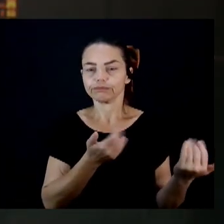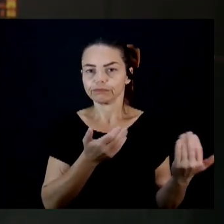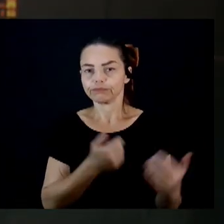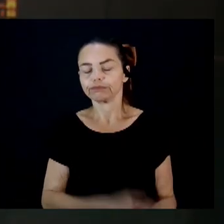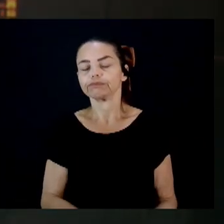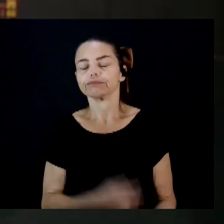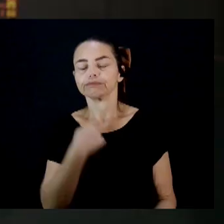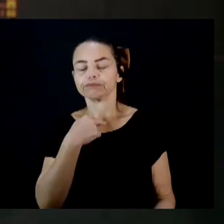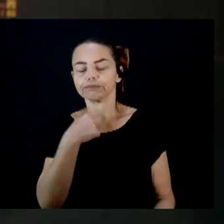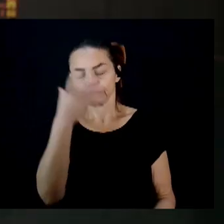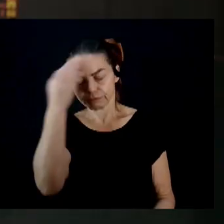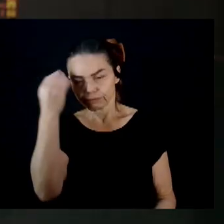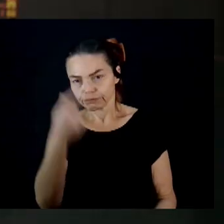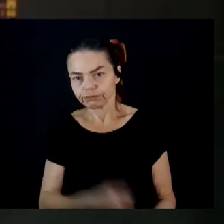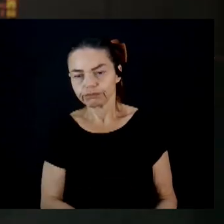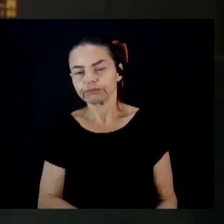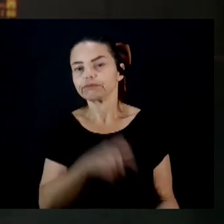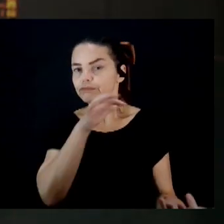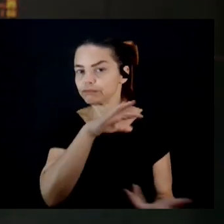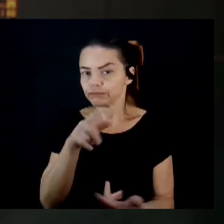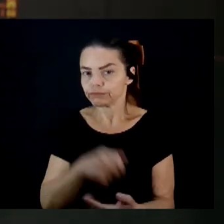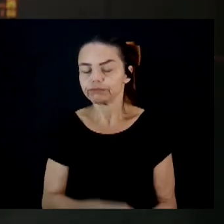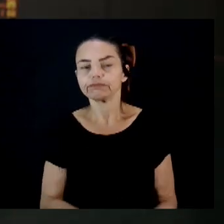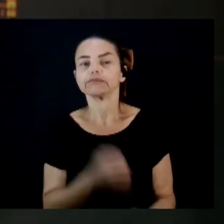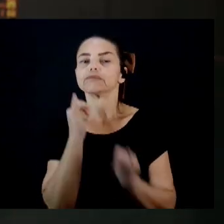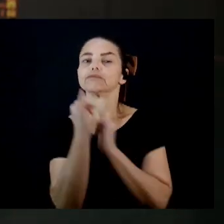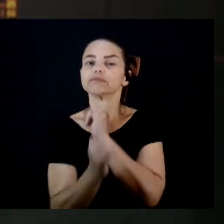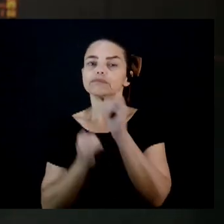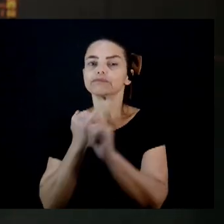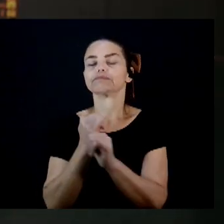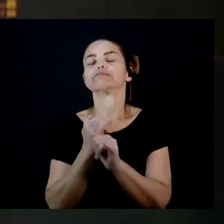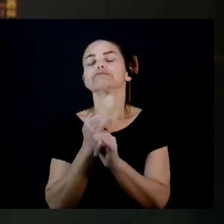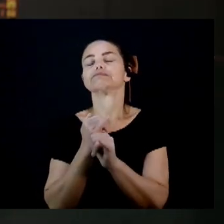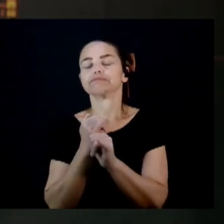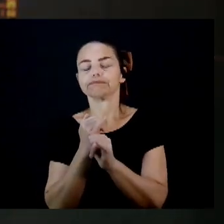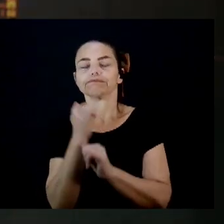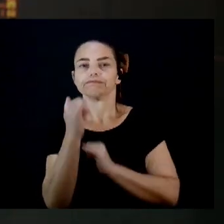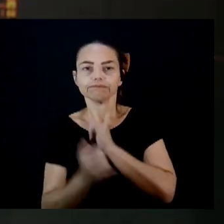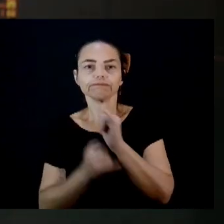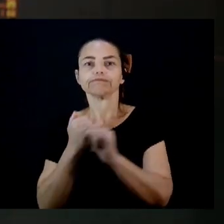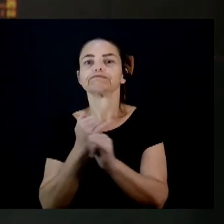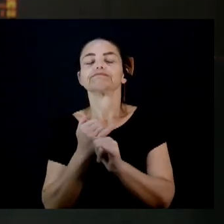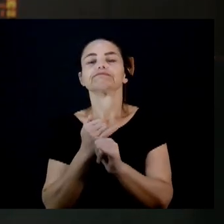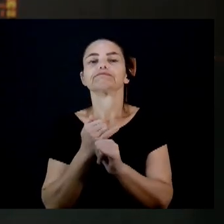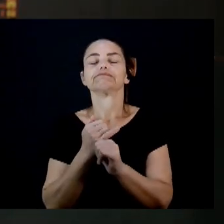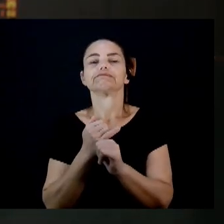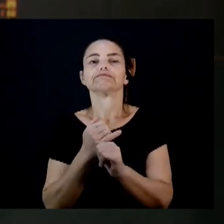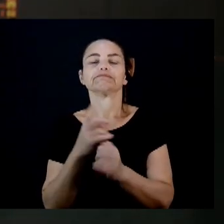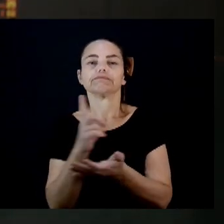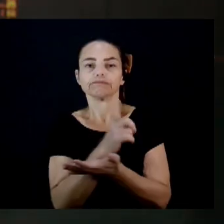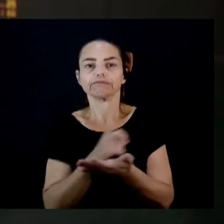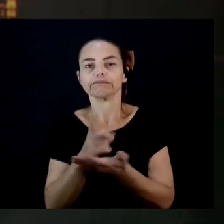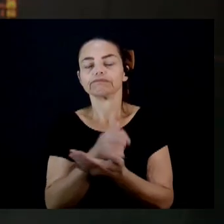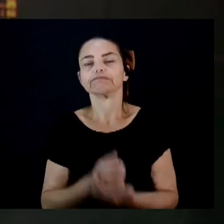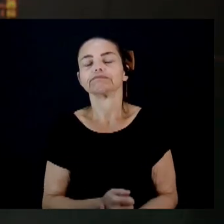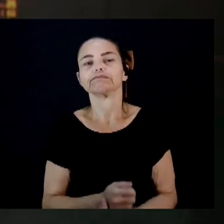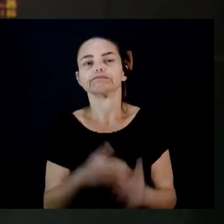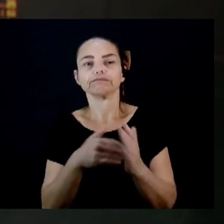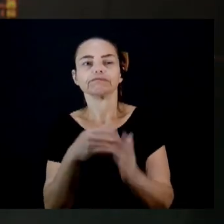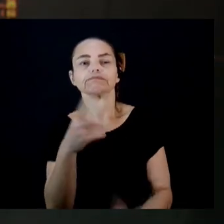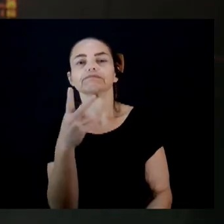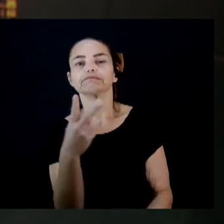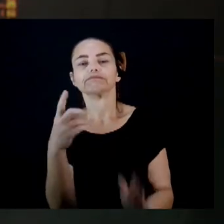aí no mundo agora da internet. Digital. Gente, o mundo digital, inclusive, olha, nas últimas 2 décadas,